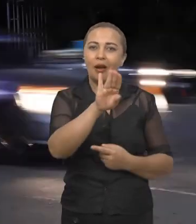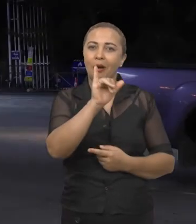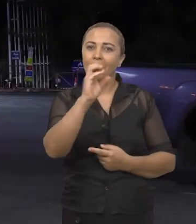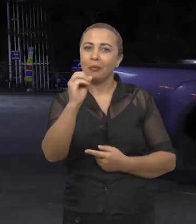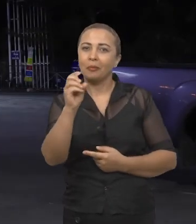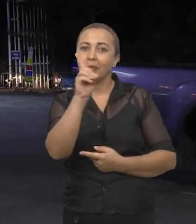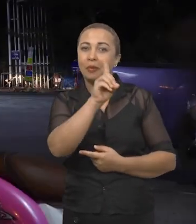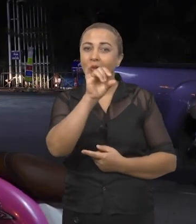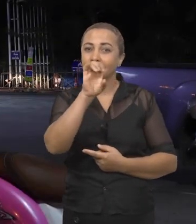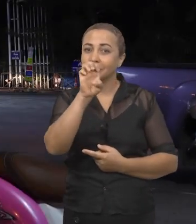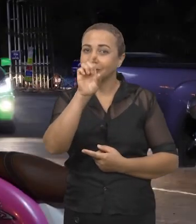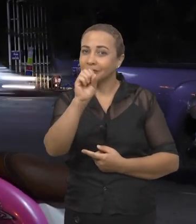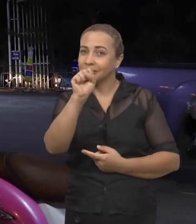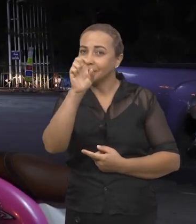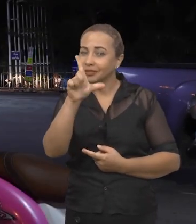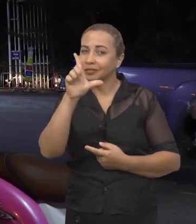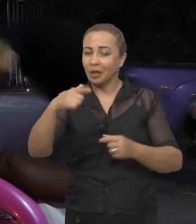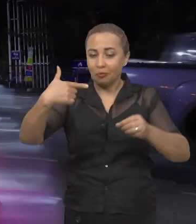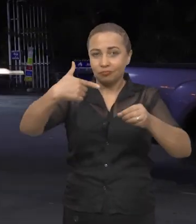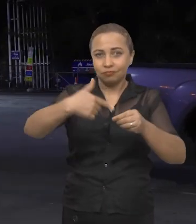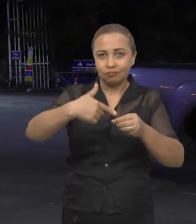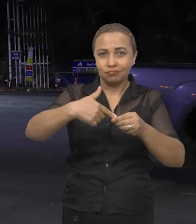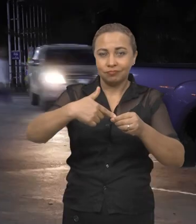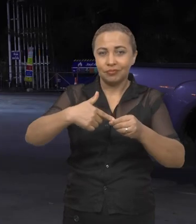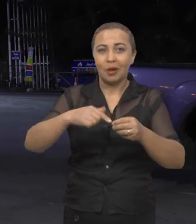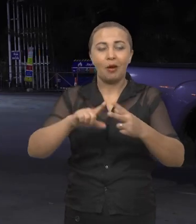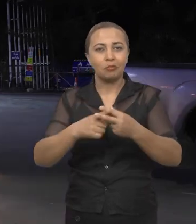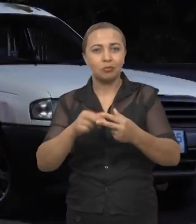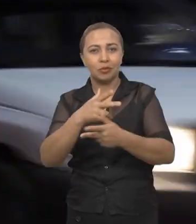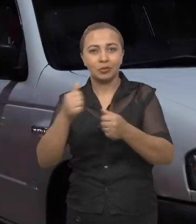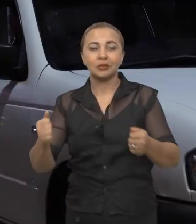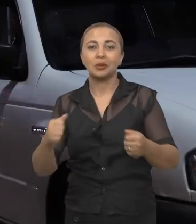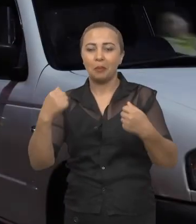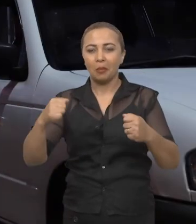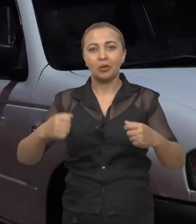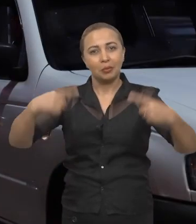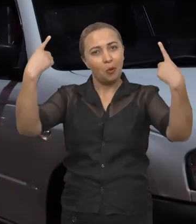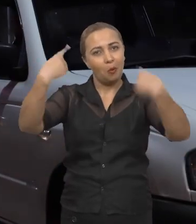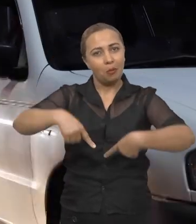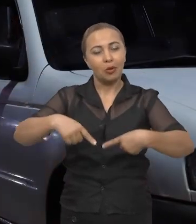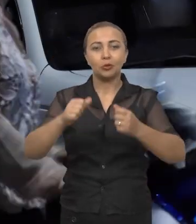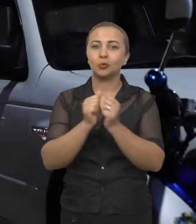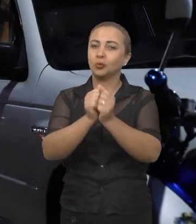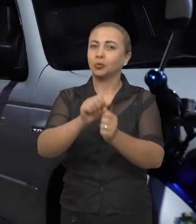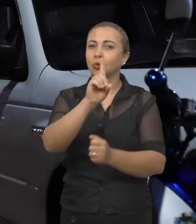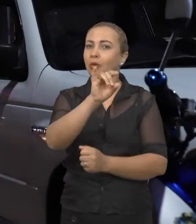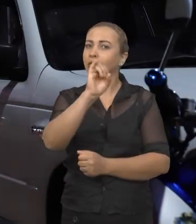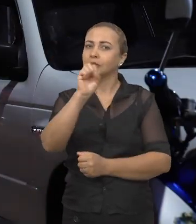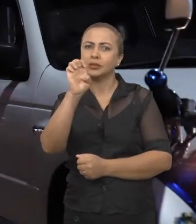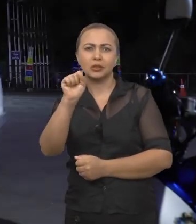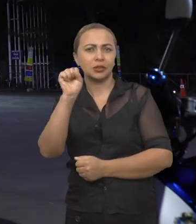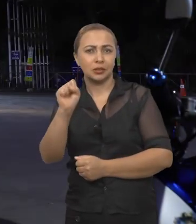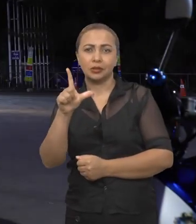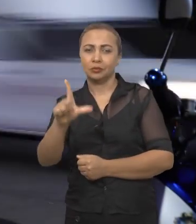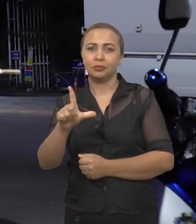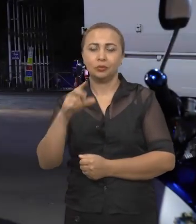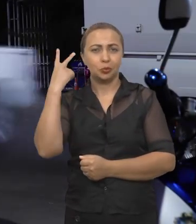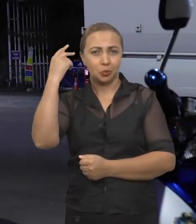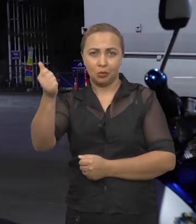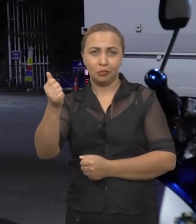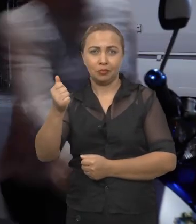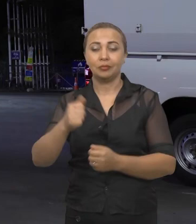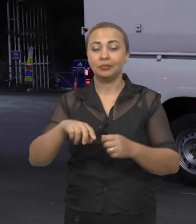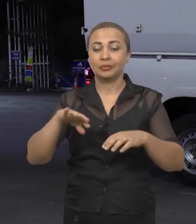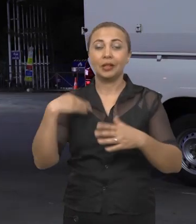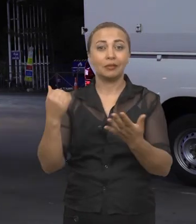biodiesel ele tem que ser competitivo no seu processo de produção, para ele competir com o diesel, né? Então, baseado nisso, nós